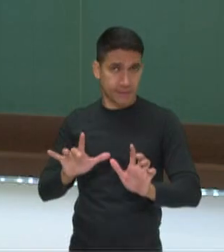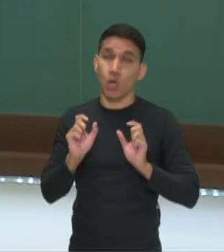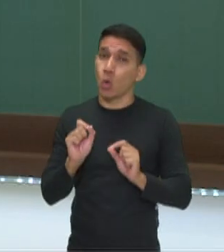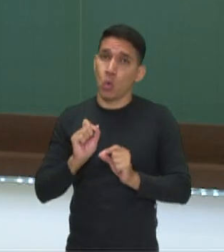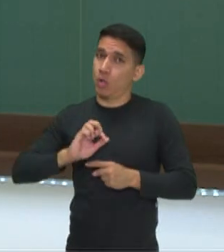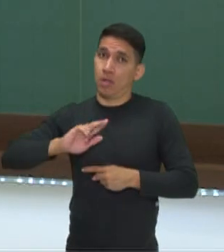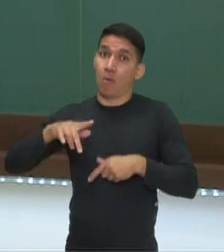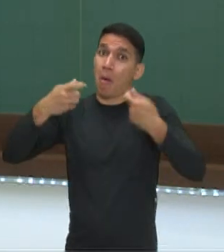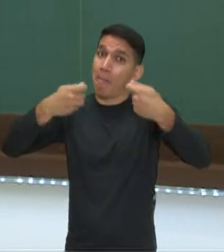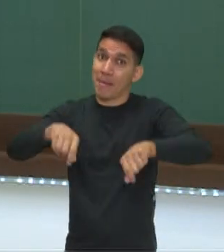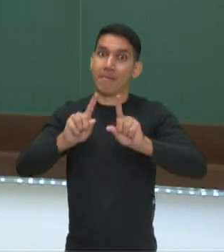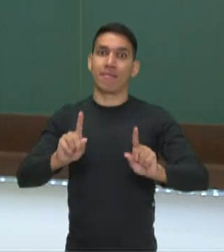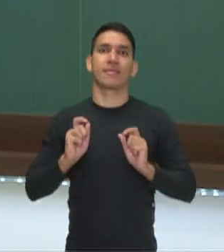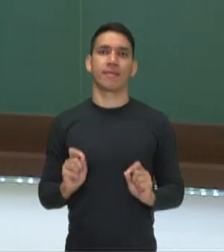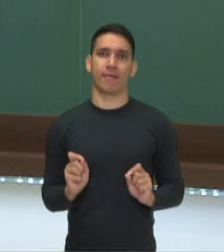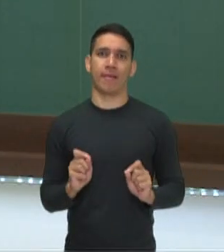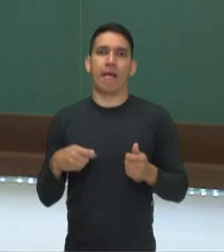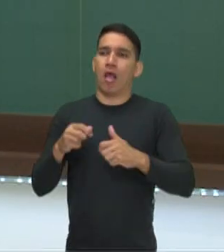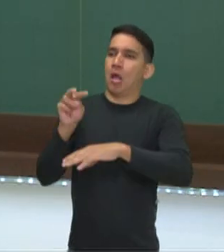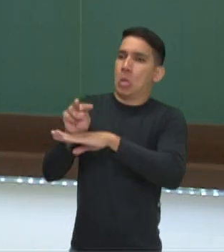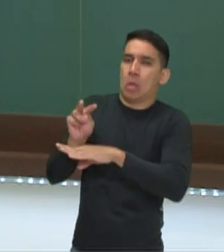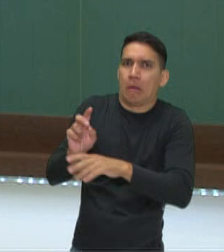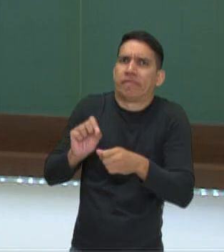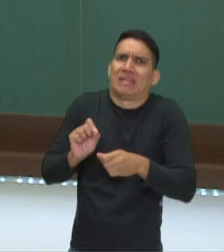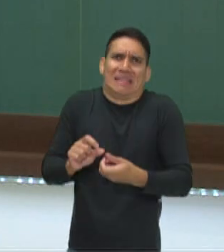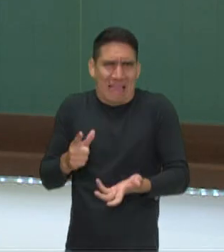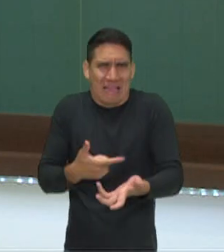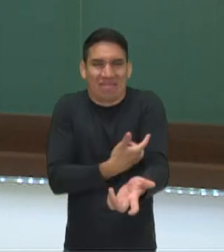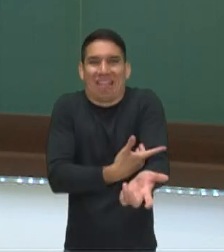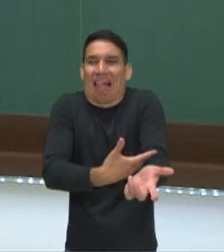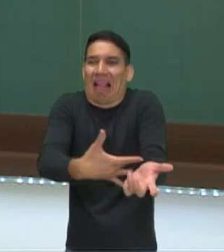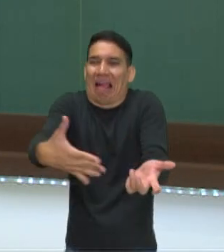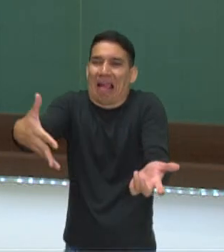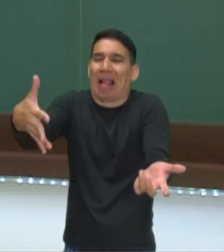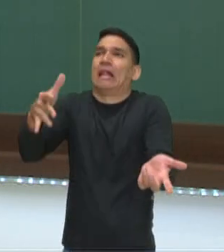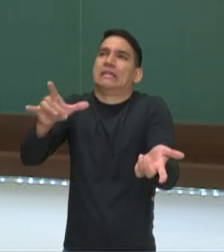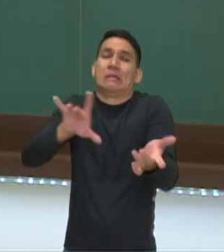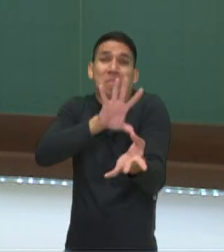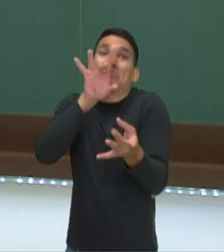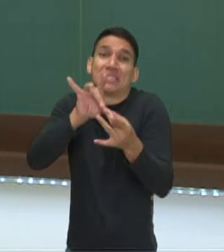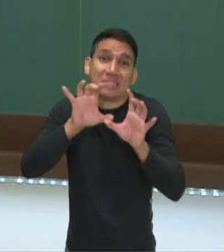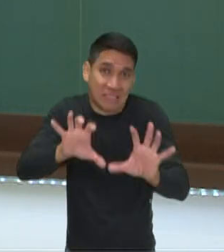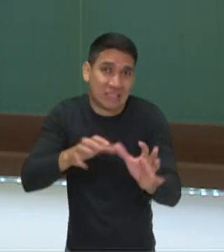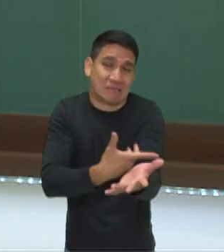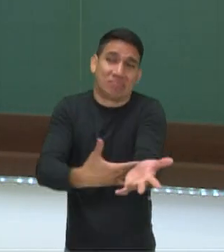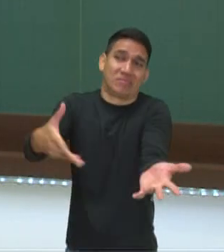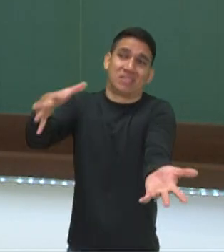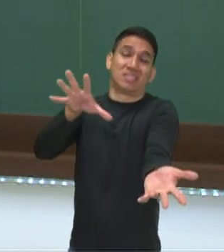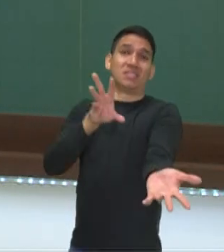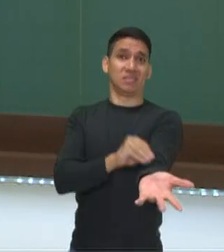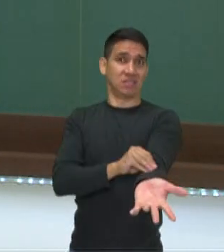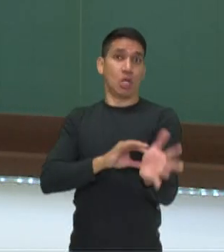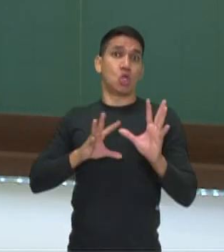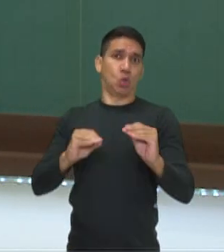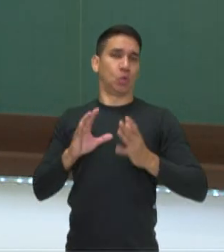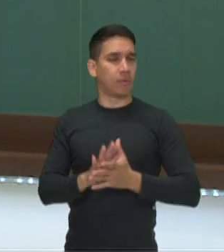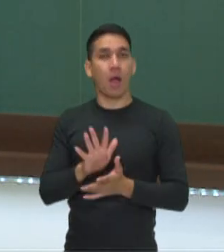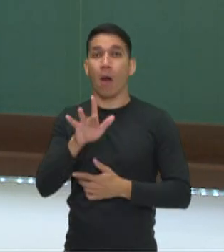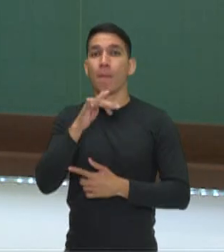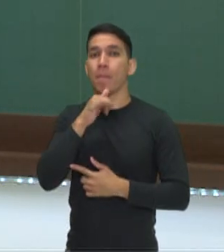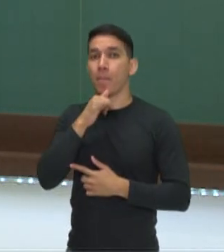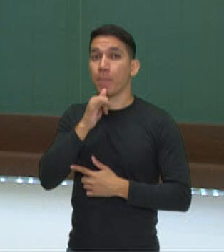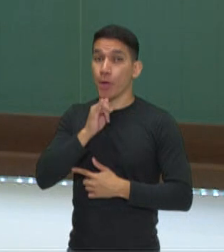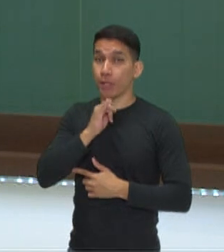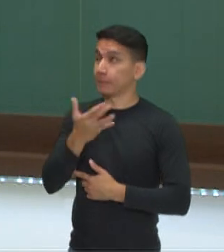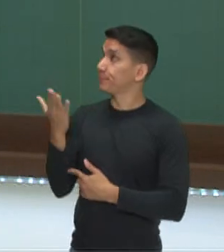não vão precisar de um tratamento tão específico assim como a hemodiálise. Esse problema aqui,